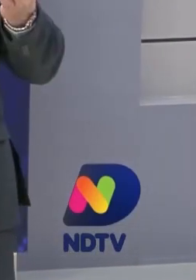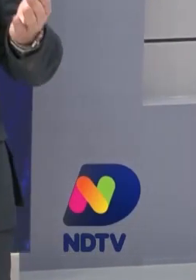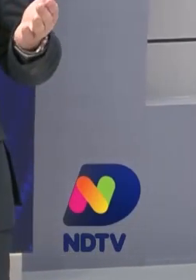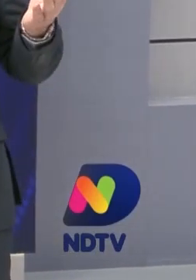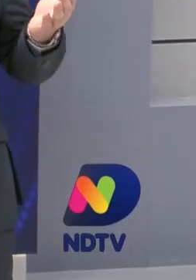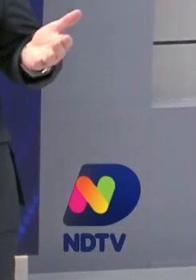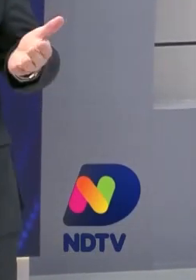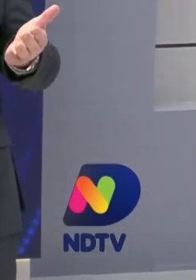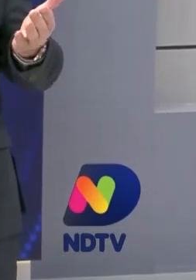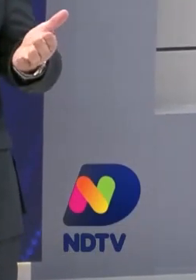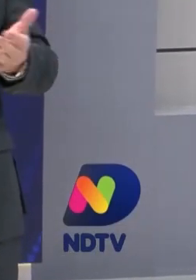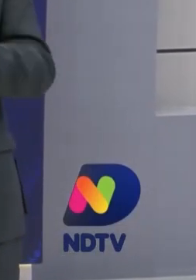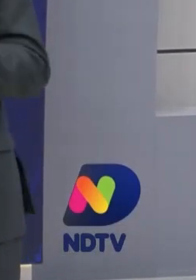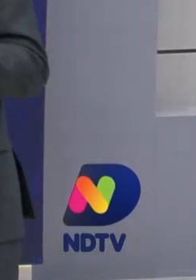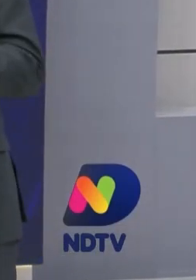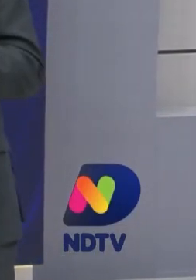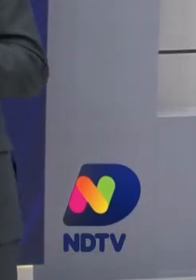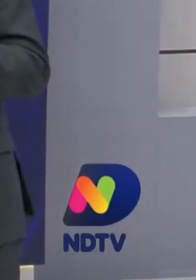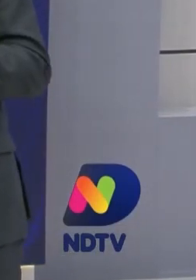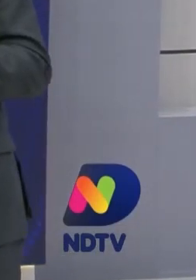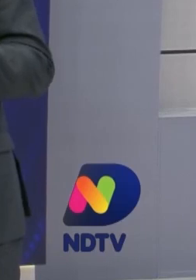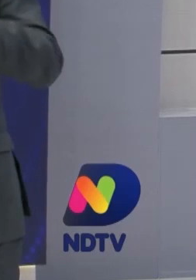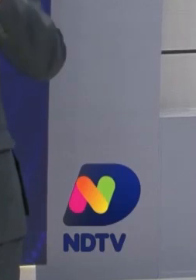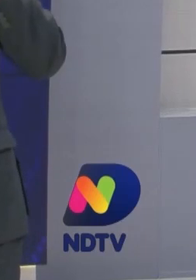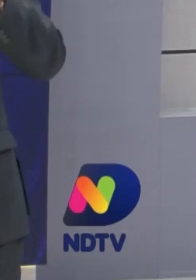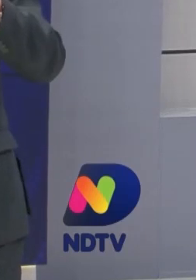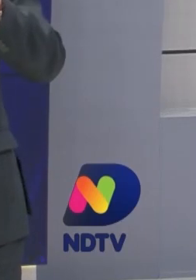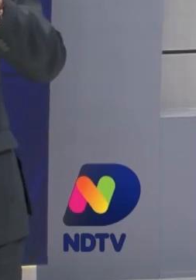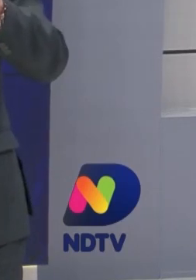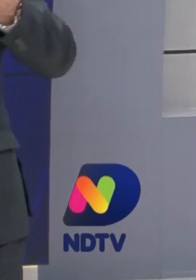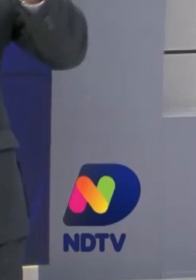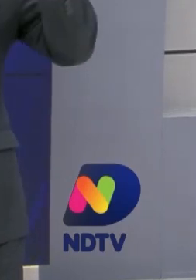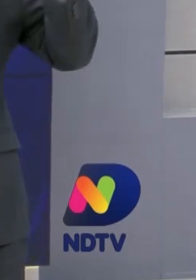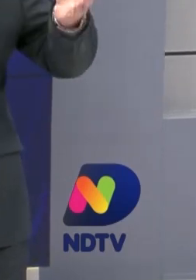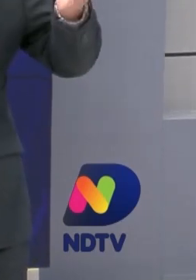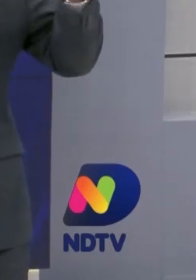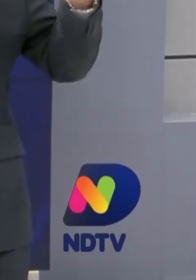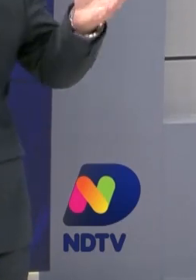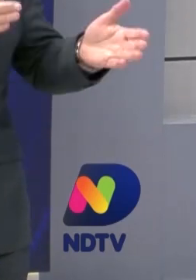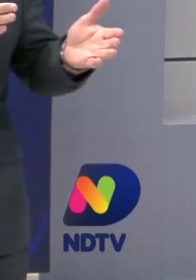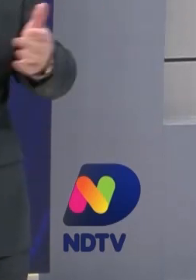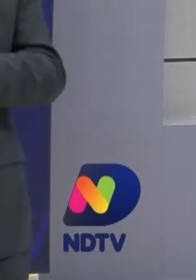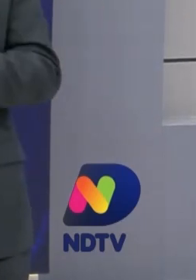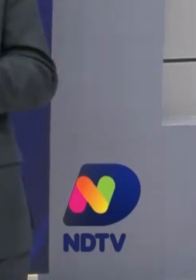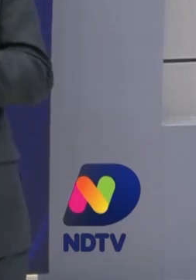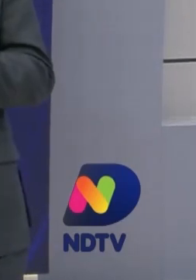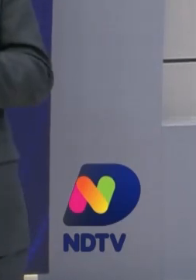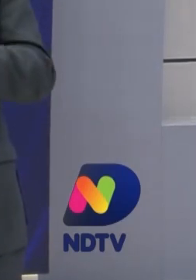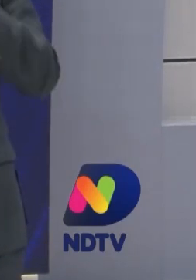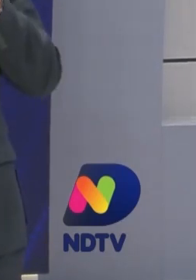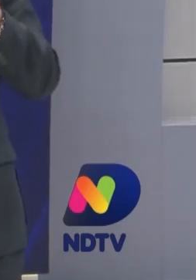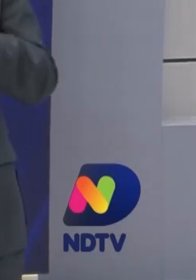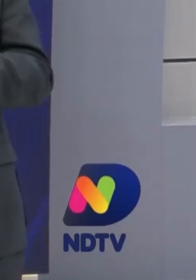houve homenagem aos mortos da Covid-19 por interesse em atingir a presidência da